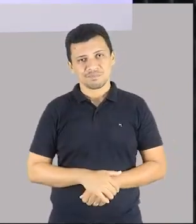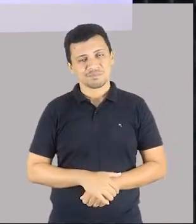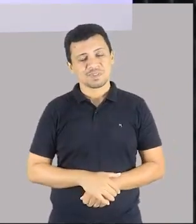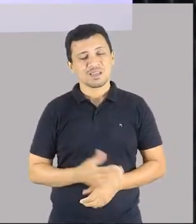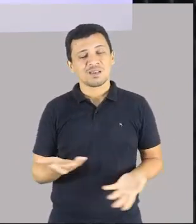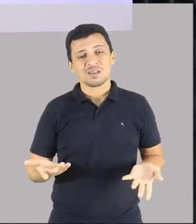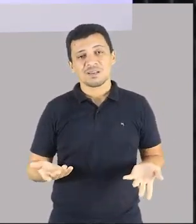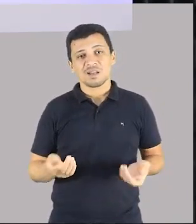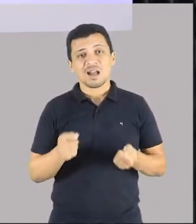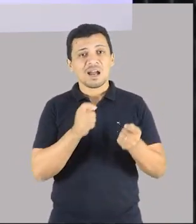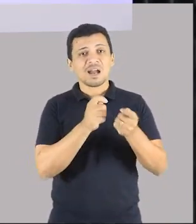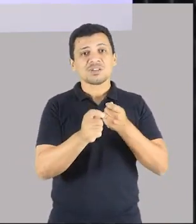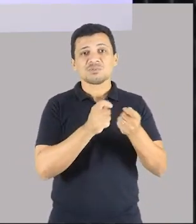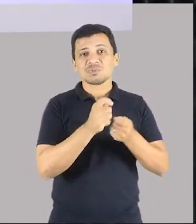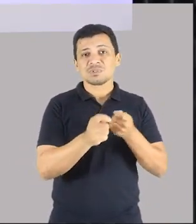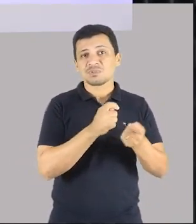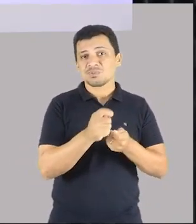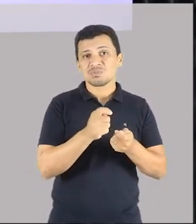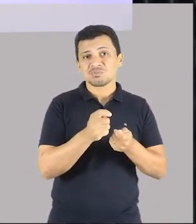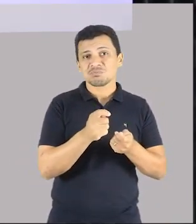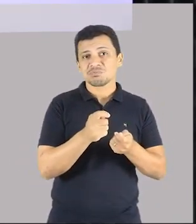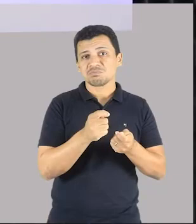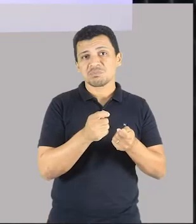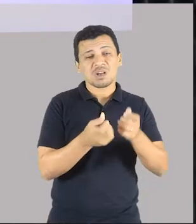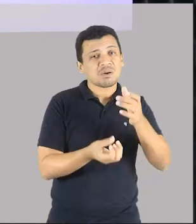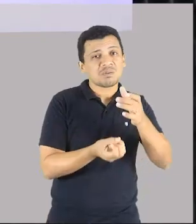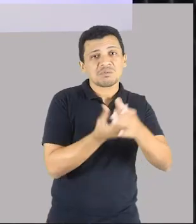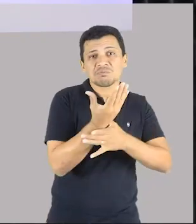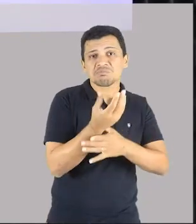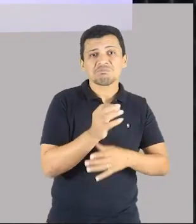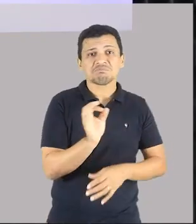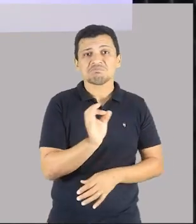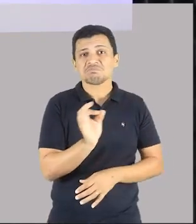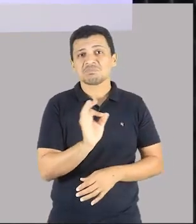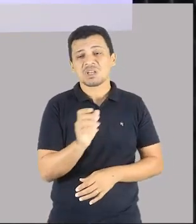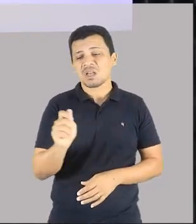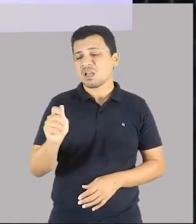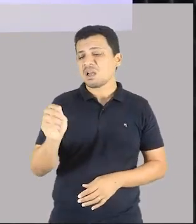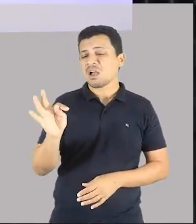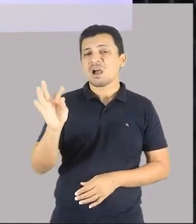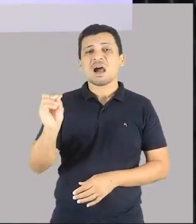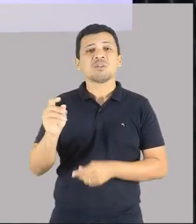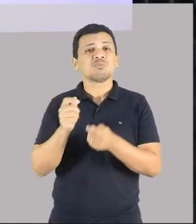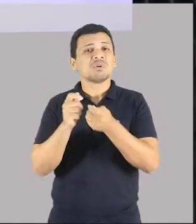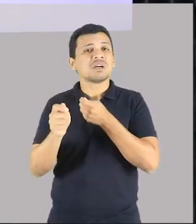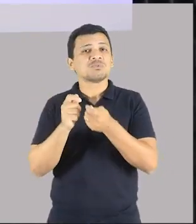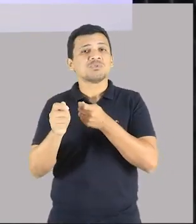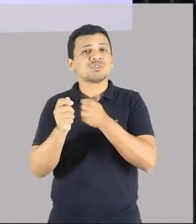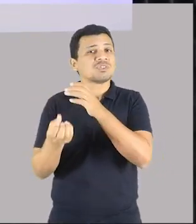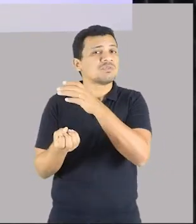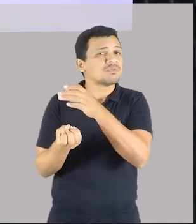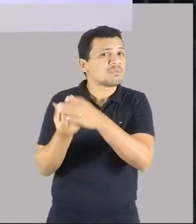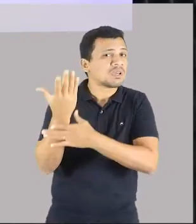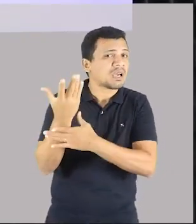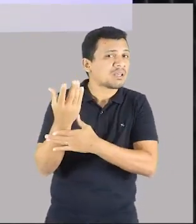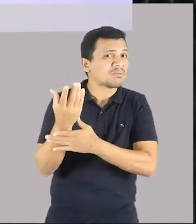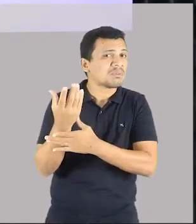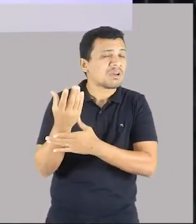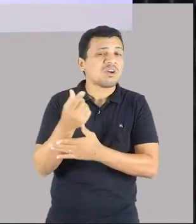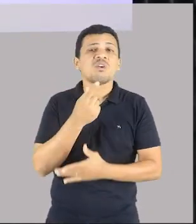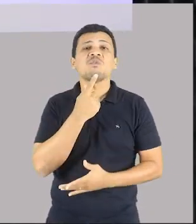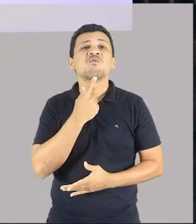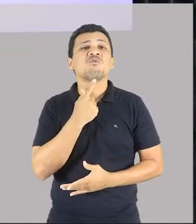vai existir, ela não vai funcionar, e os atos administrativos não serão executados e criados à